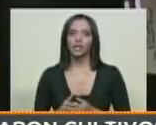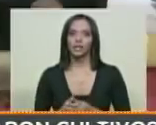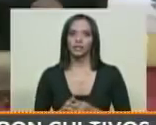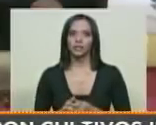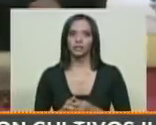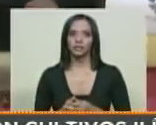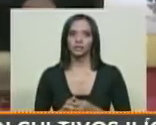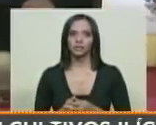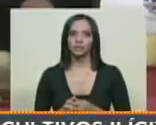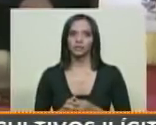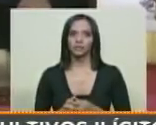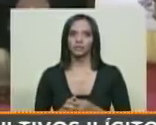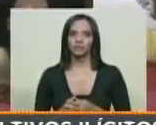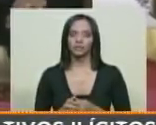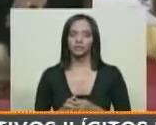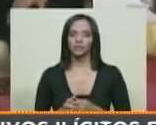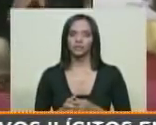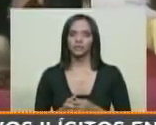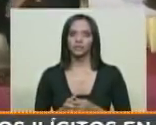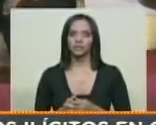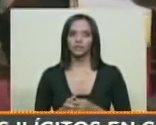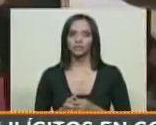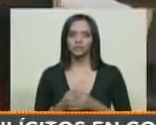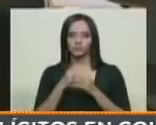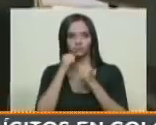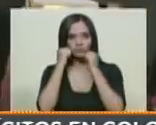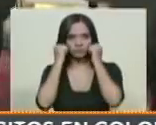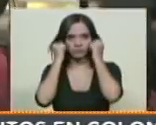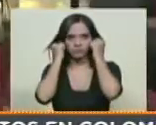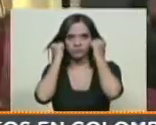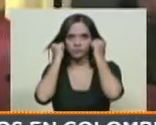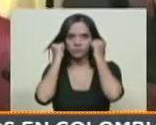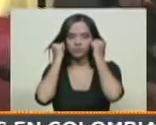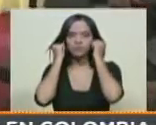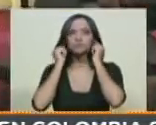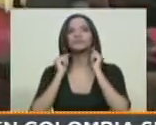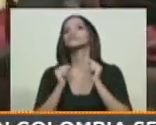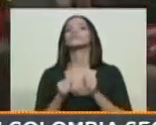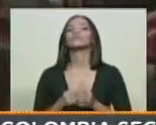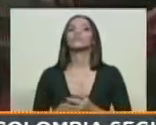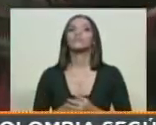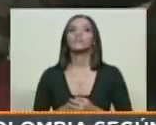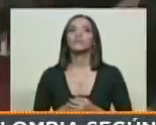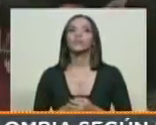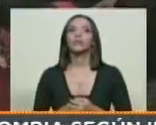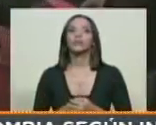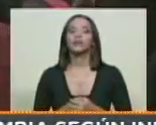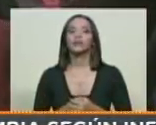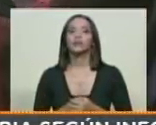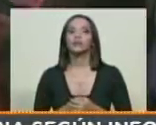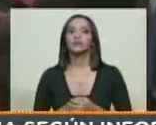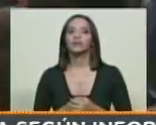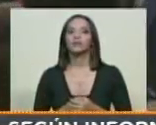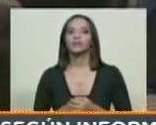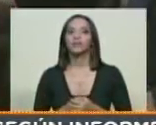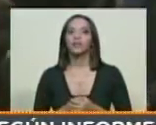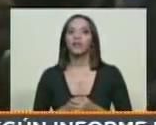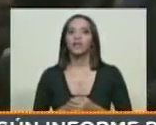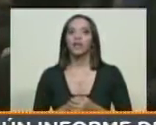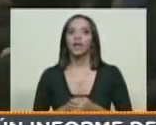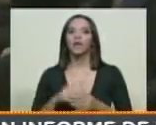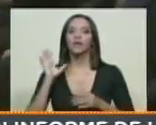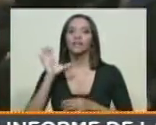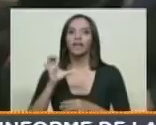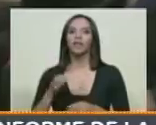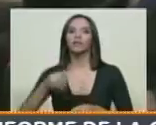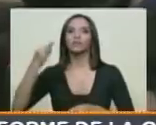Maduro. Existe um contrato de fornecimento de energia elétrica de Guri para Roraima. De la hidroeléctrica